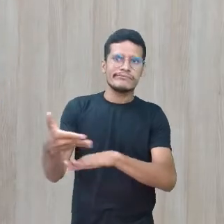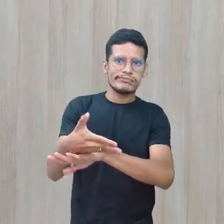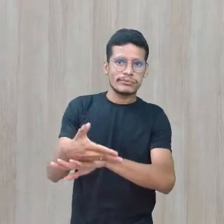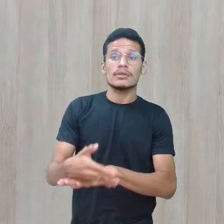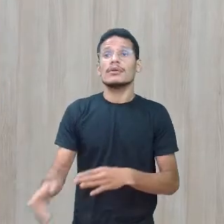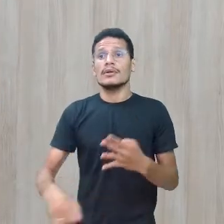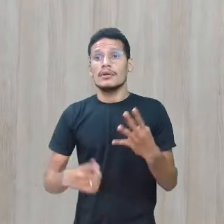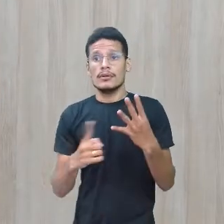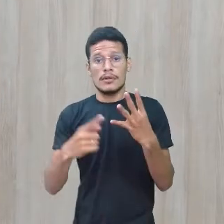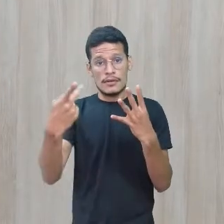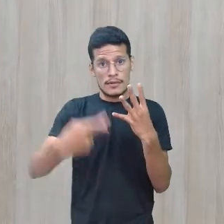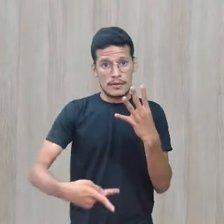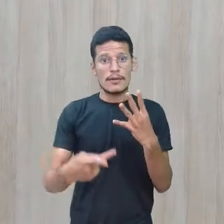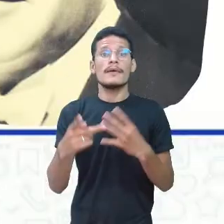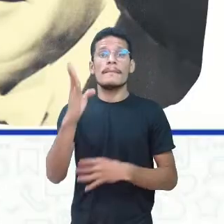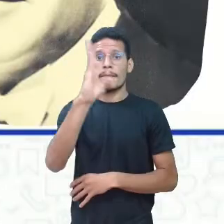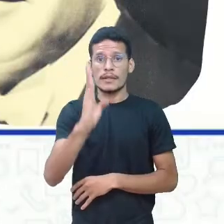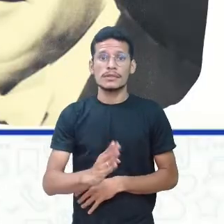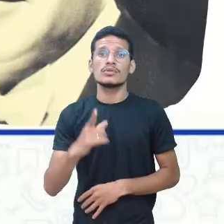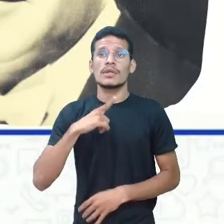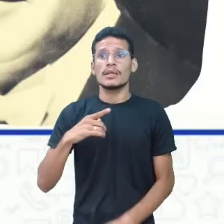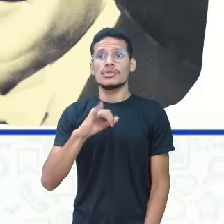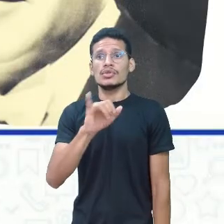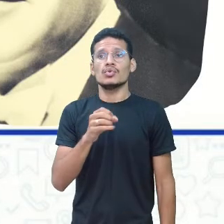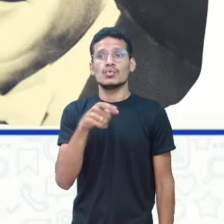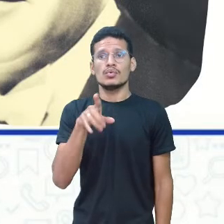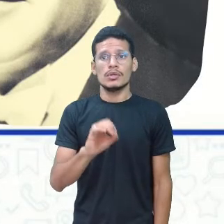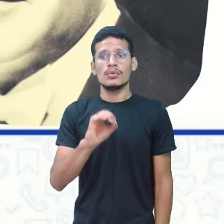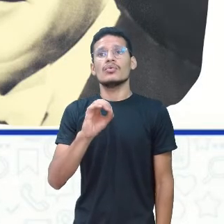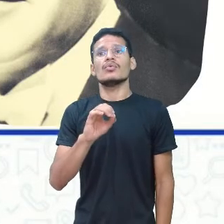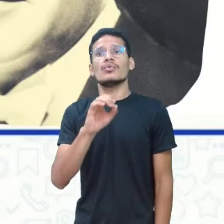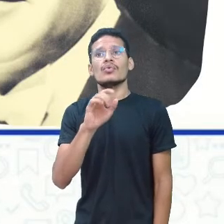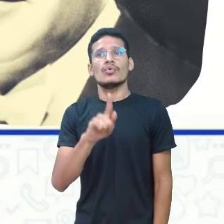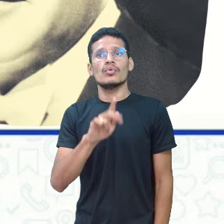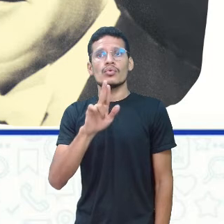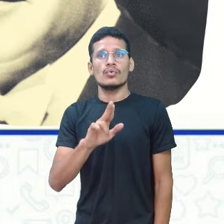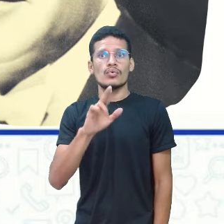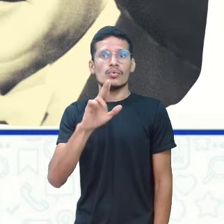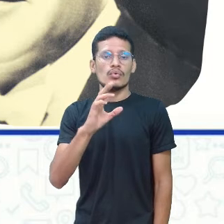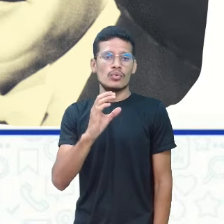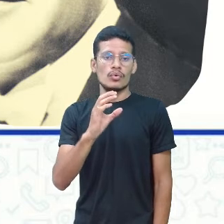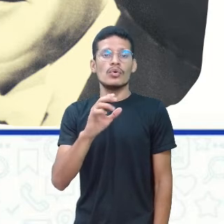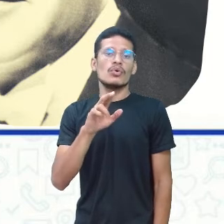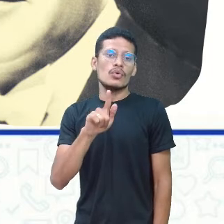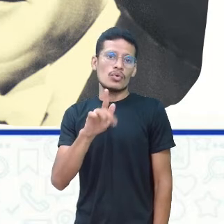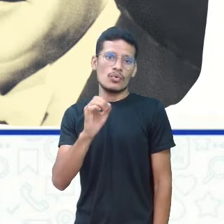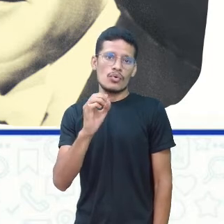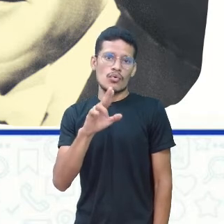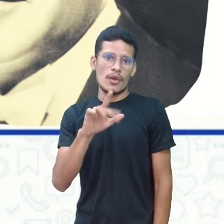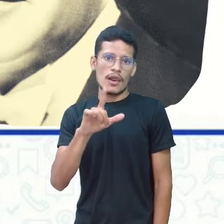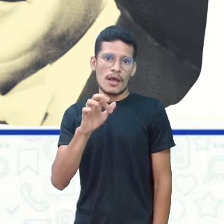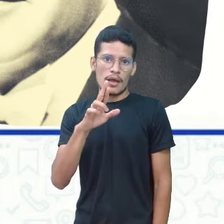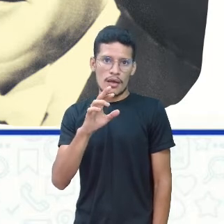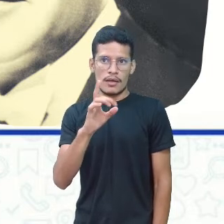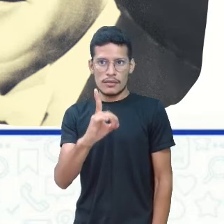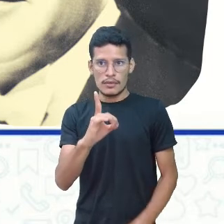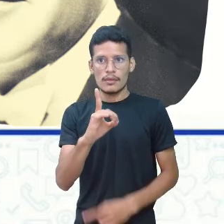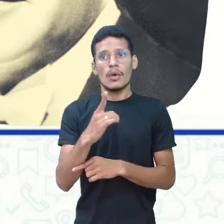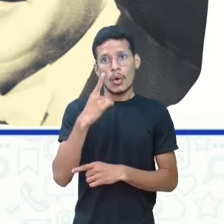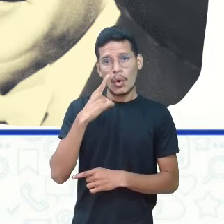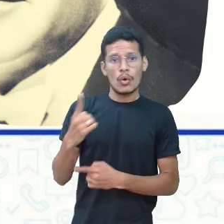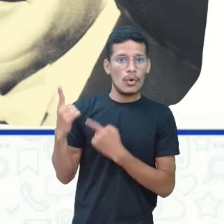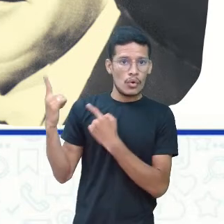no Brasil, o João Goulart, ele virou o primeiro presidente trabalhista após a renúncia de Jânio Quadros,